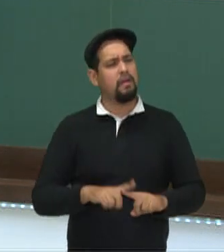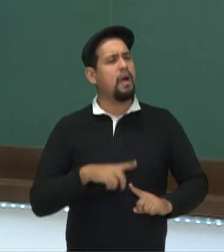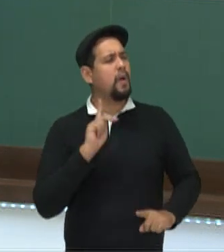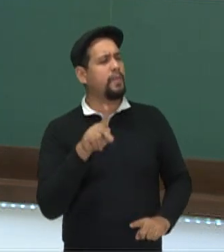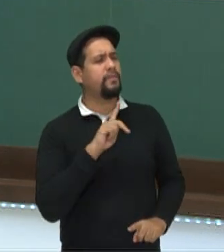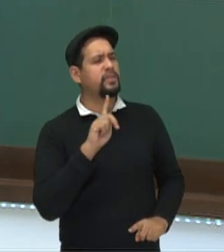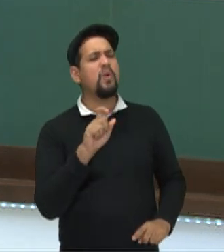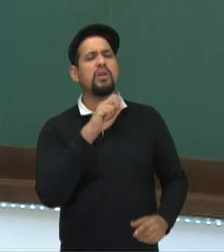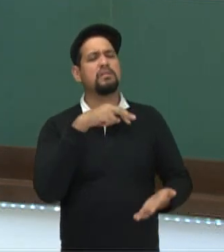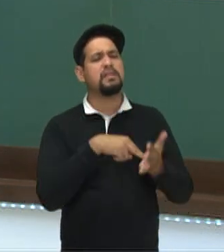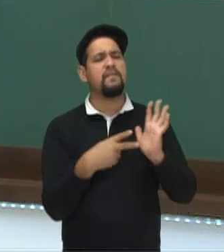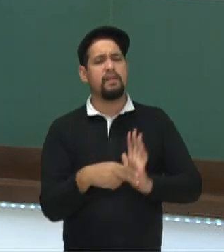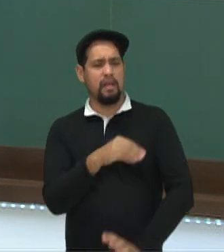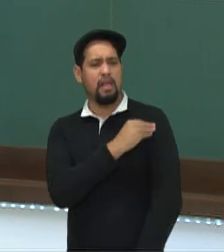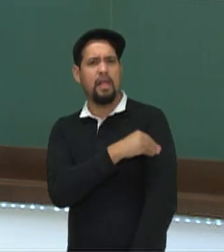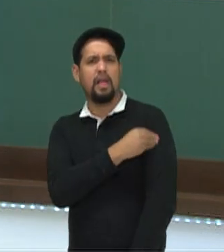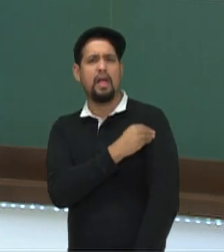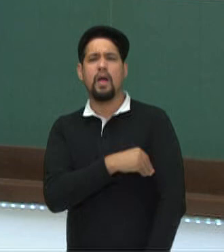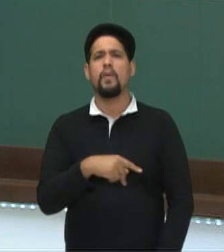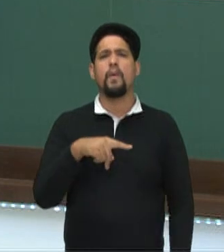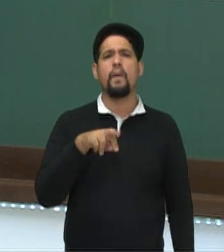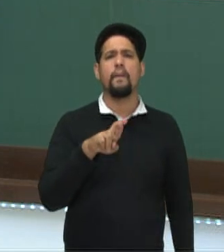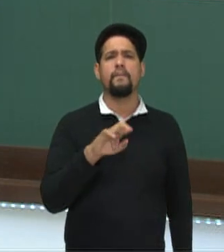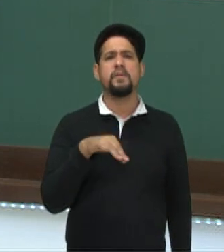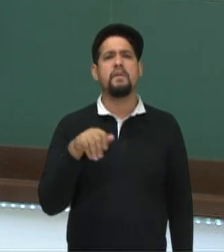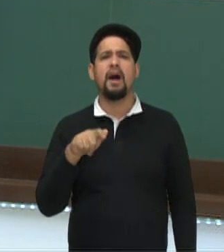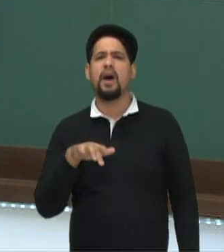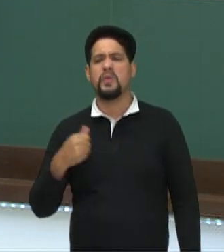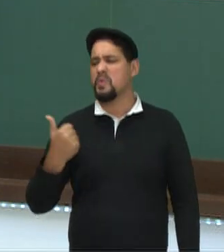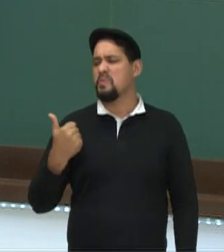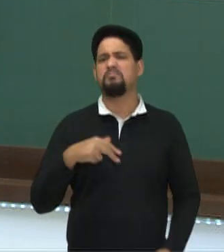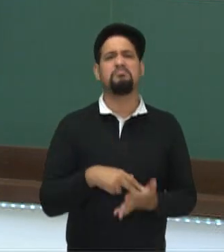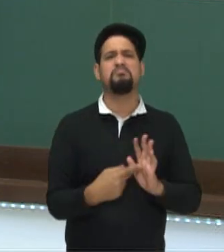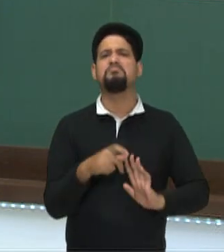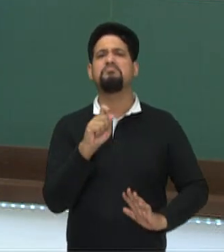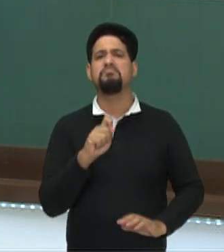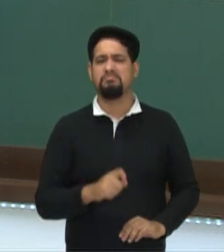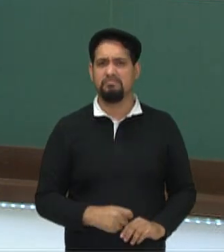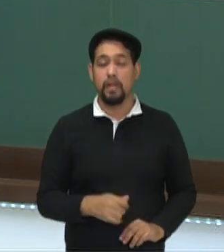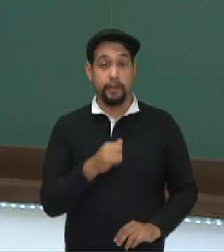Professor, o que é um álcool primário, professor? É um álcool